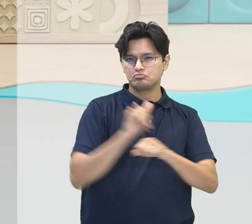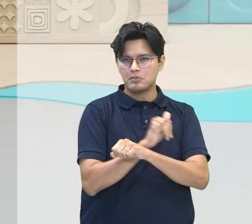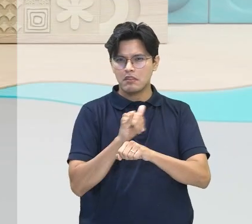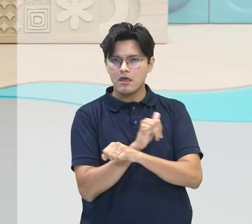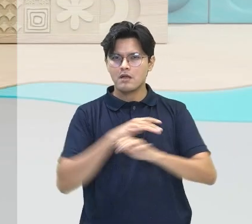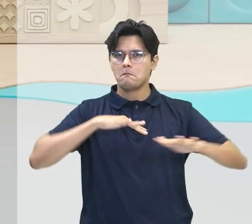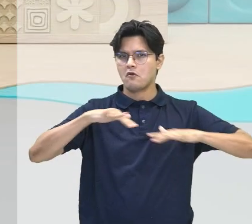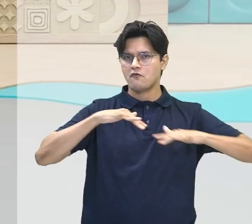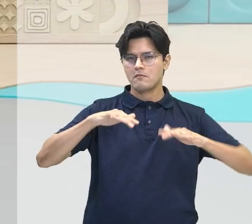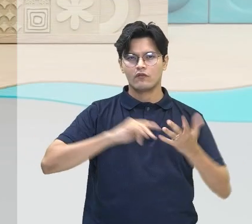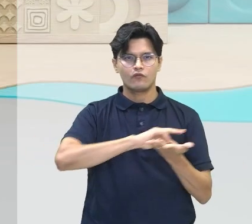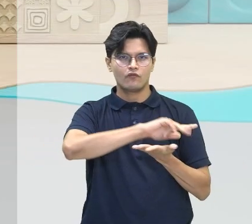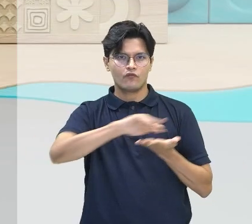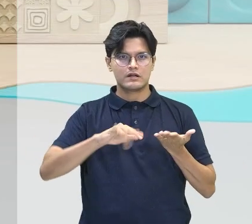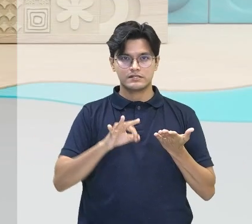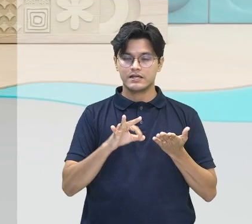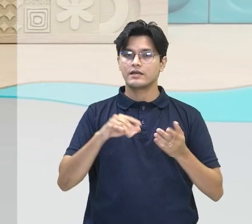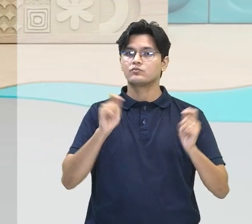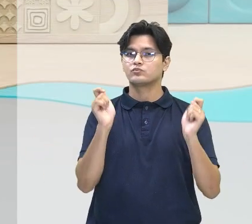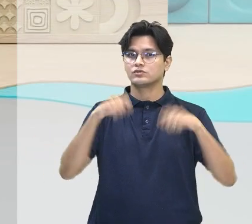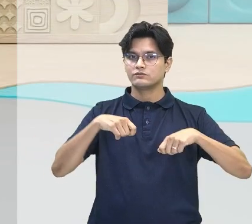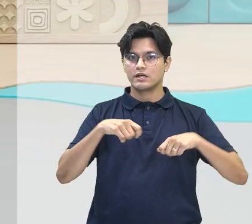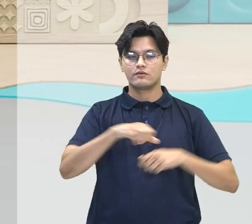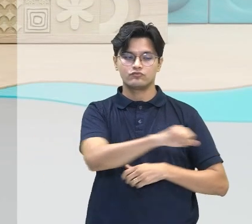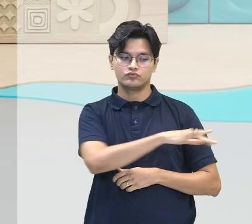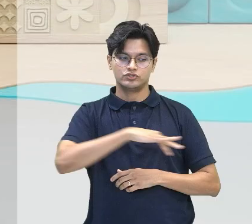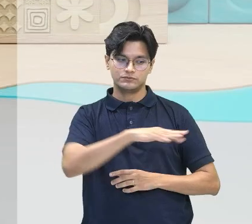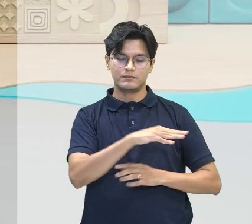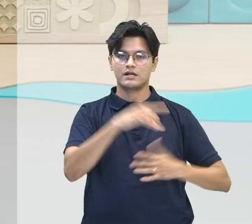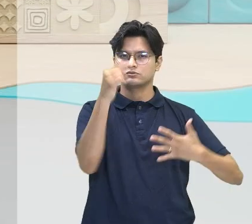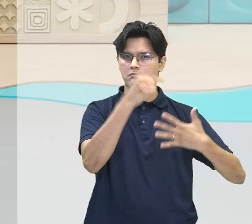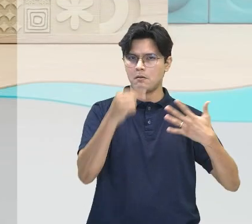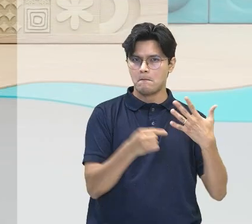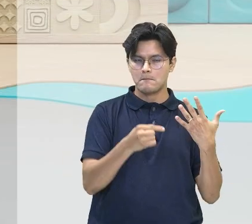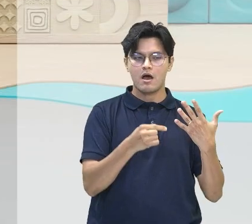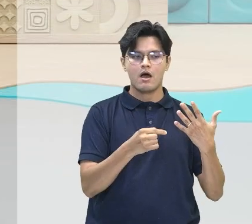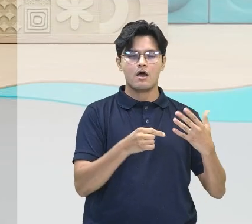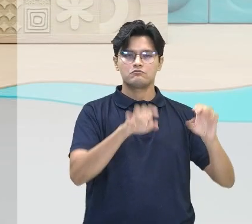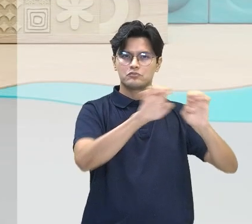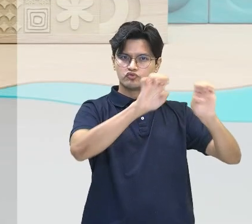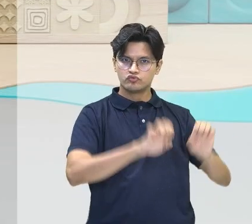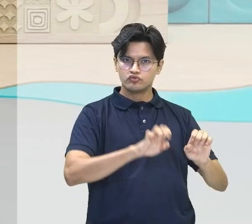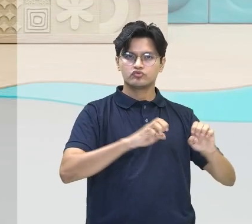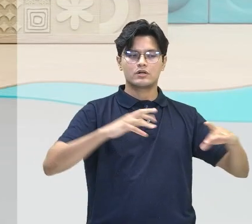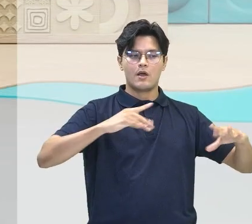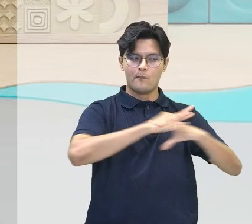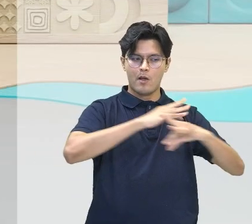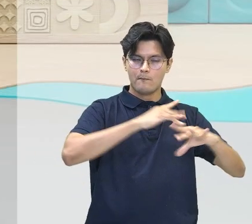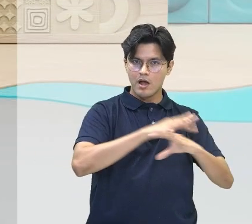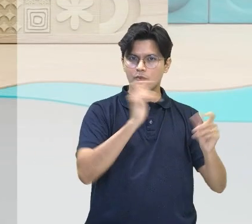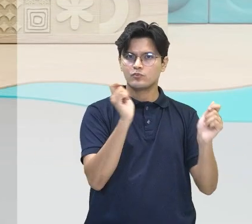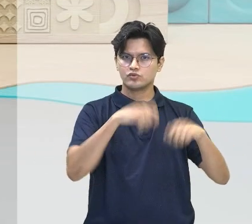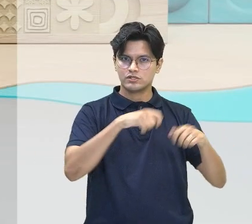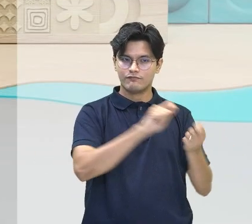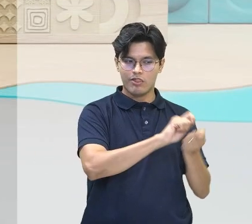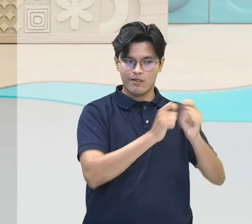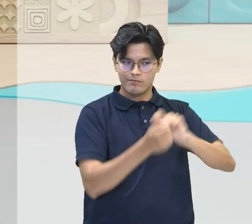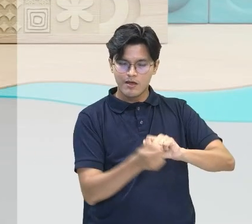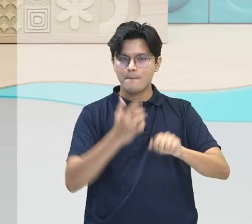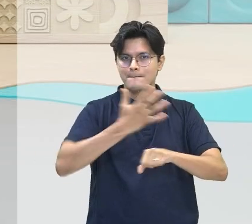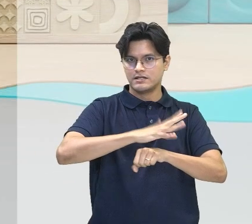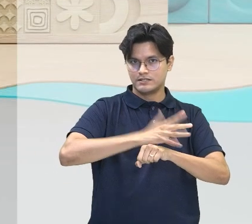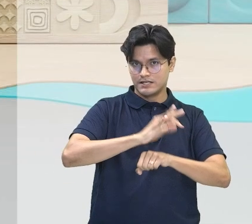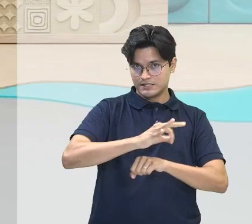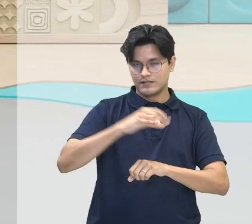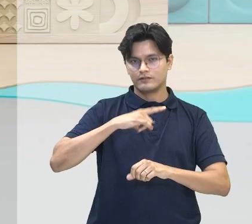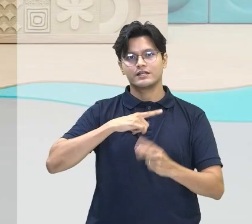espaços ali do ambiente urbano para a realização dessa prática. Pode ser praticado também em dois